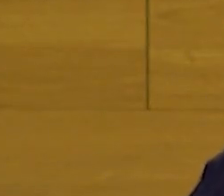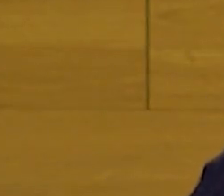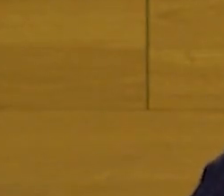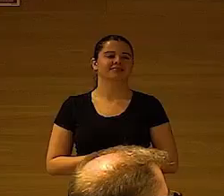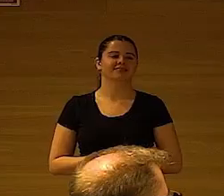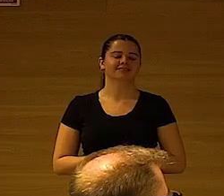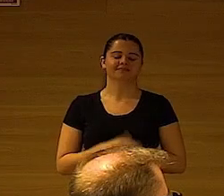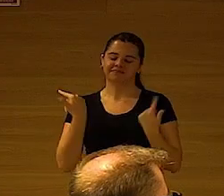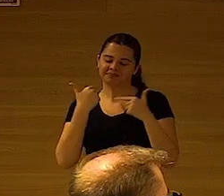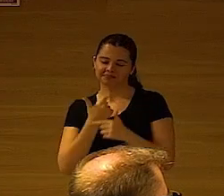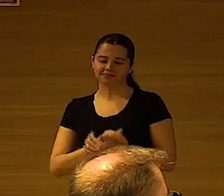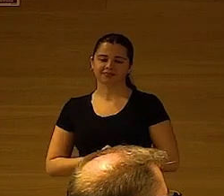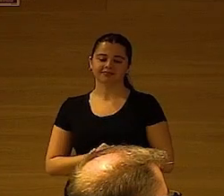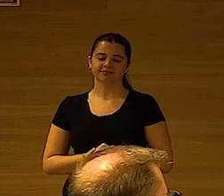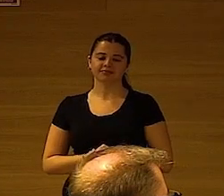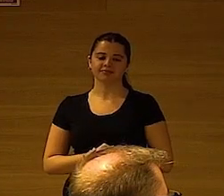sabe,